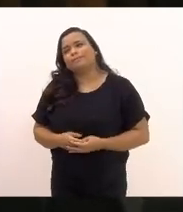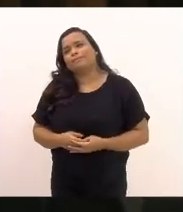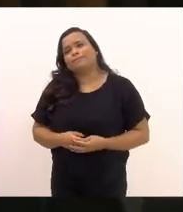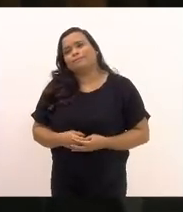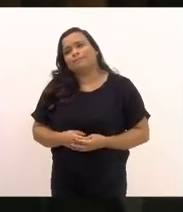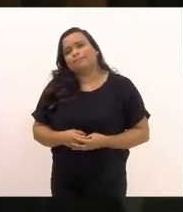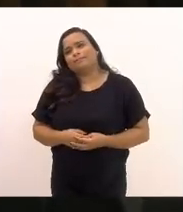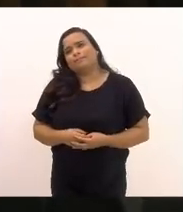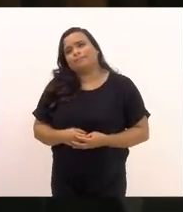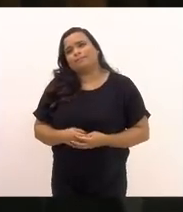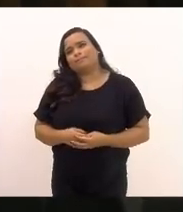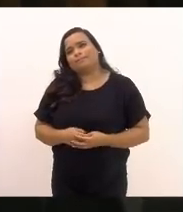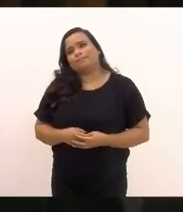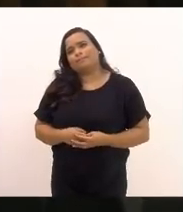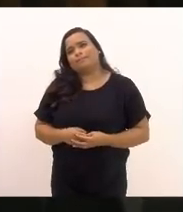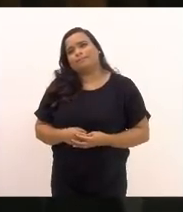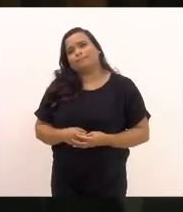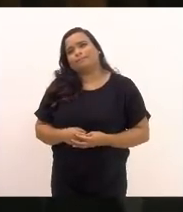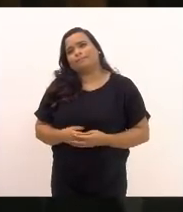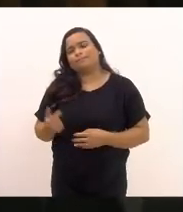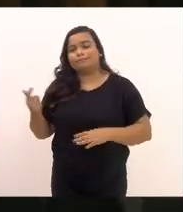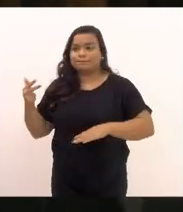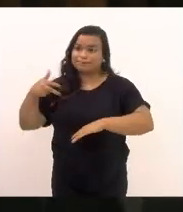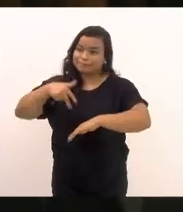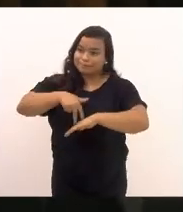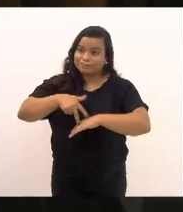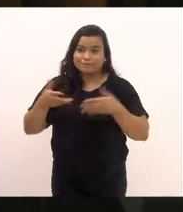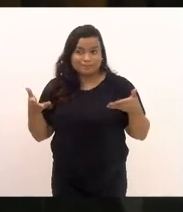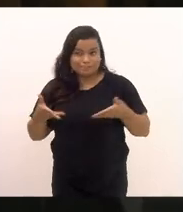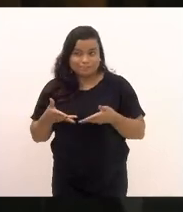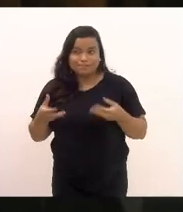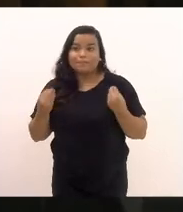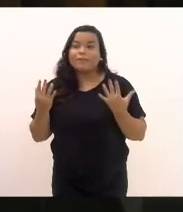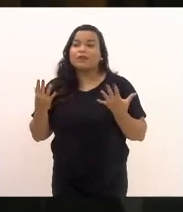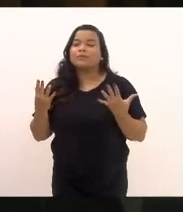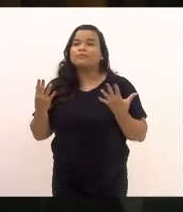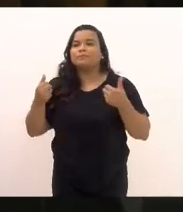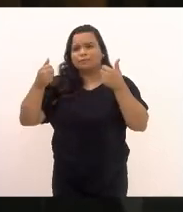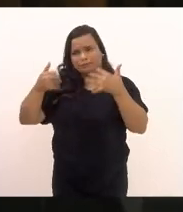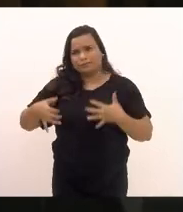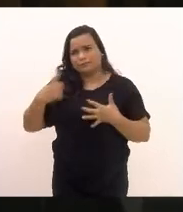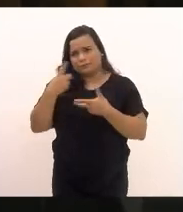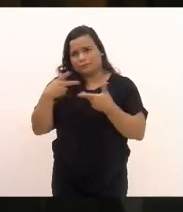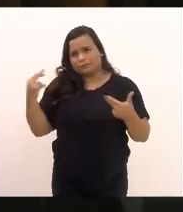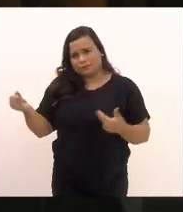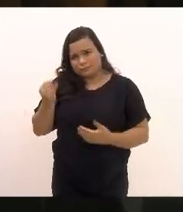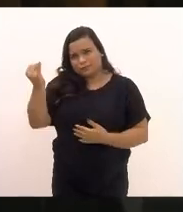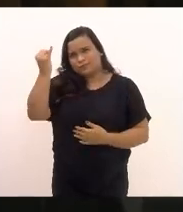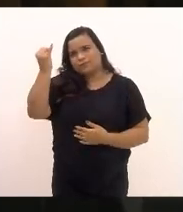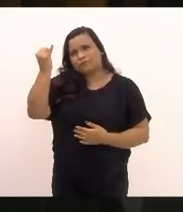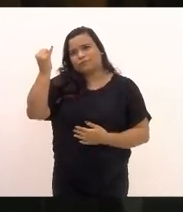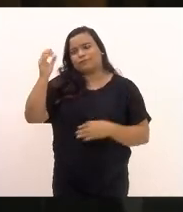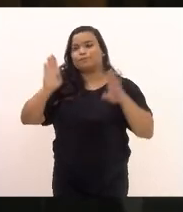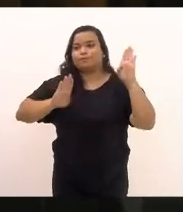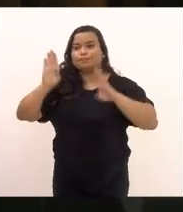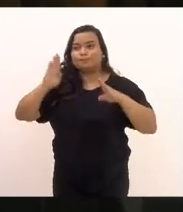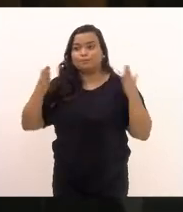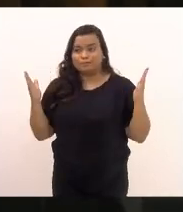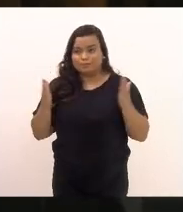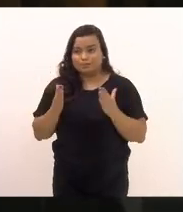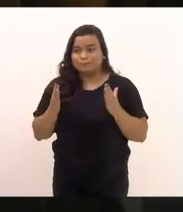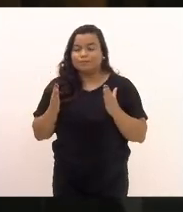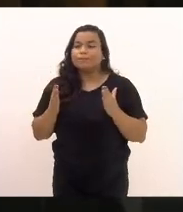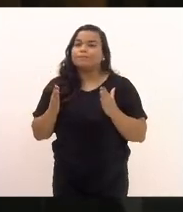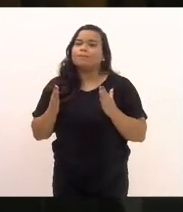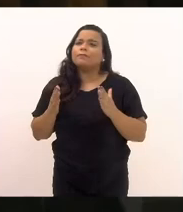Hoje eu venho aqui ao microfone para ressaltar uma coisa muito importante do nosso mandato.